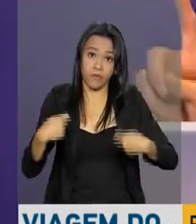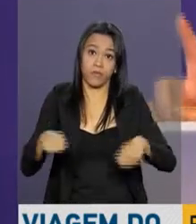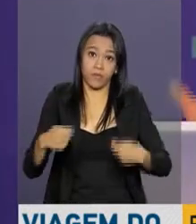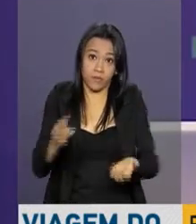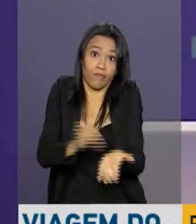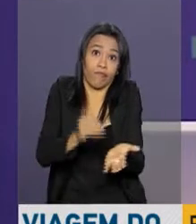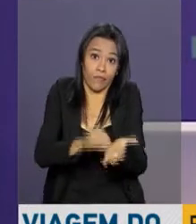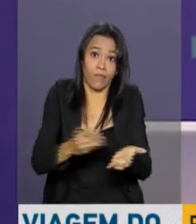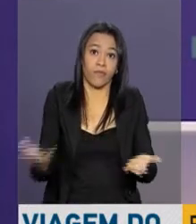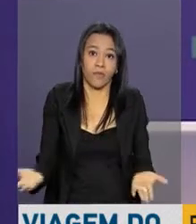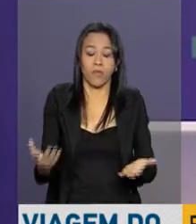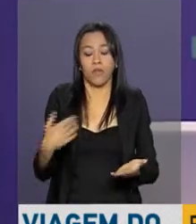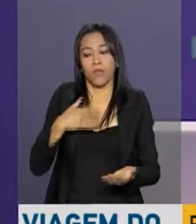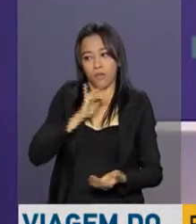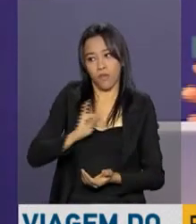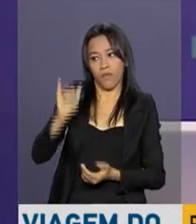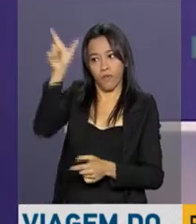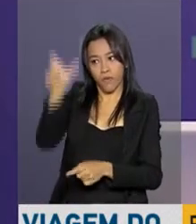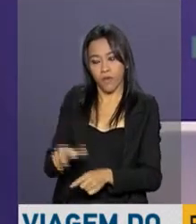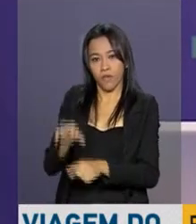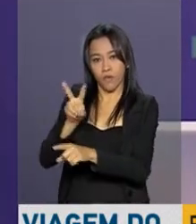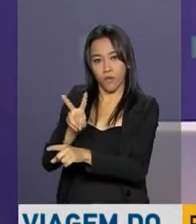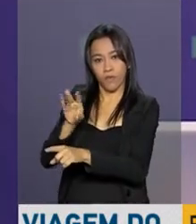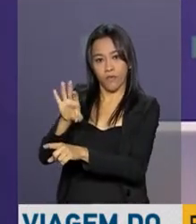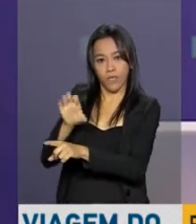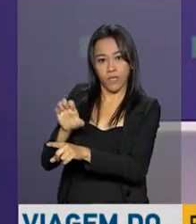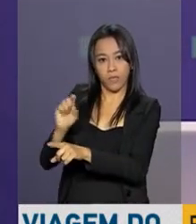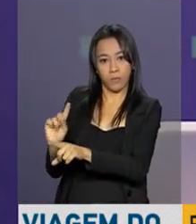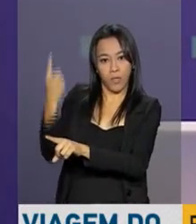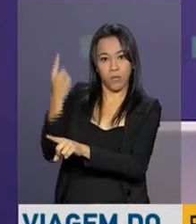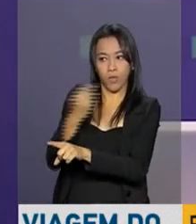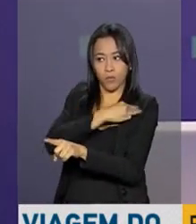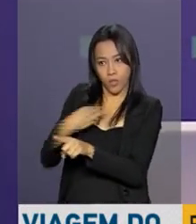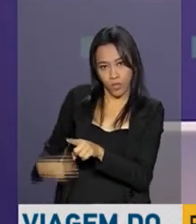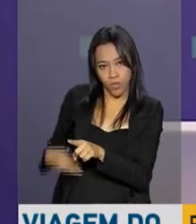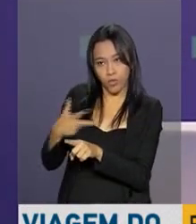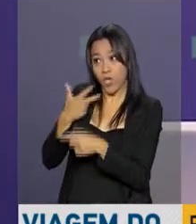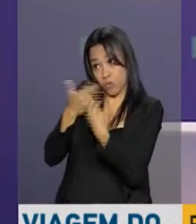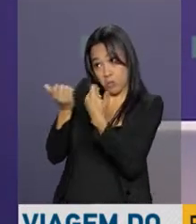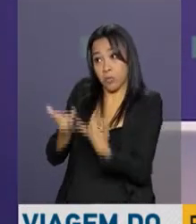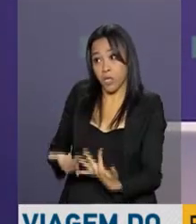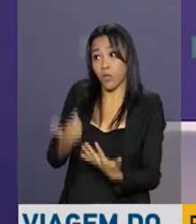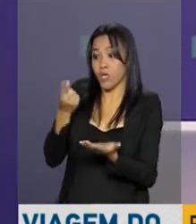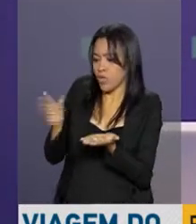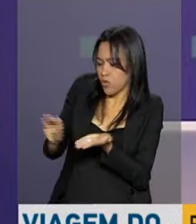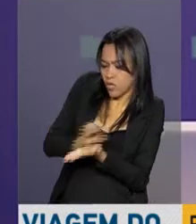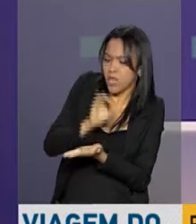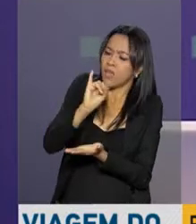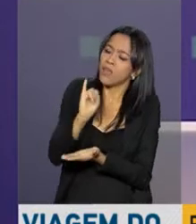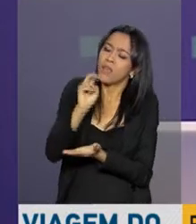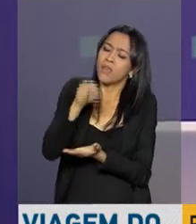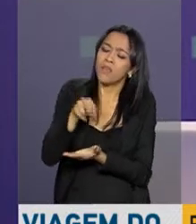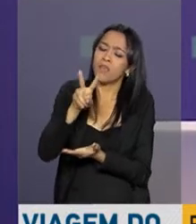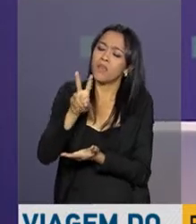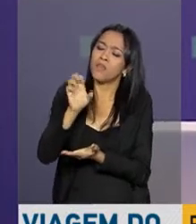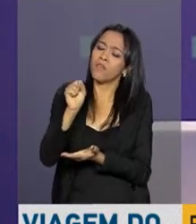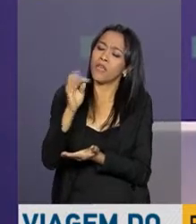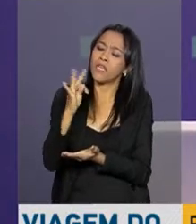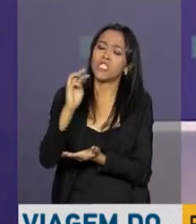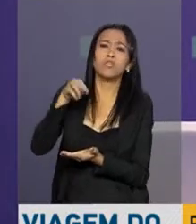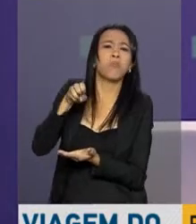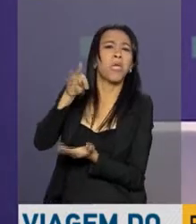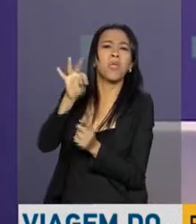às vezes, senhor vice-primeiro-ministro, eu falo em investimentos e fica uma palavra muito vaga, o que significa